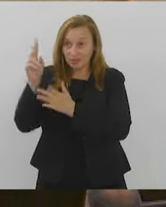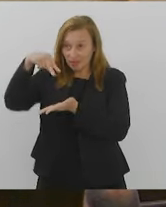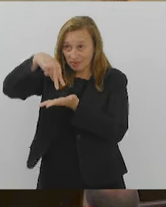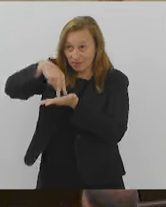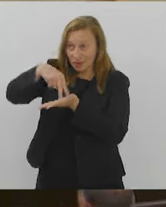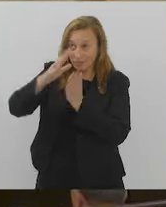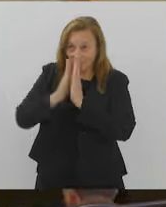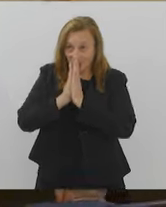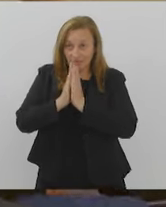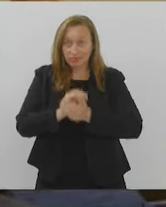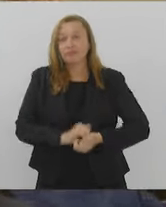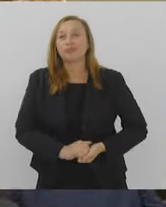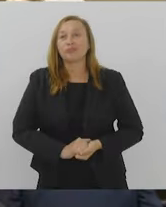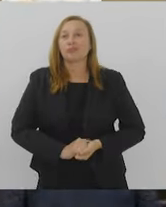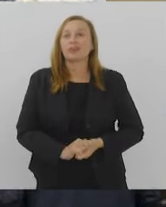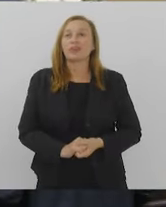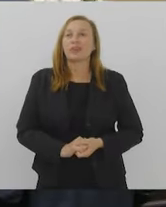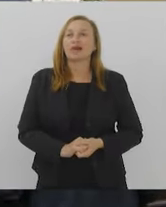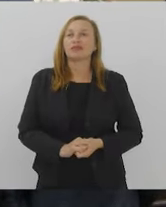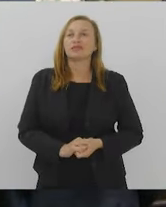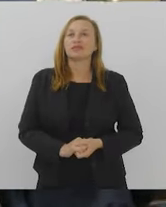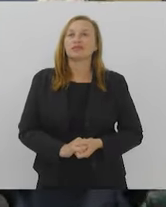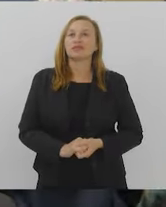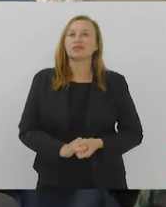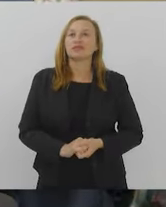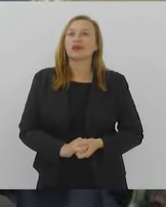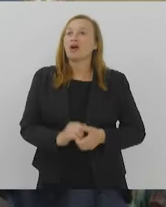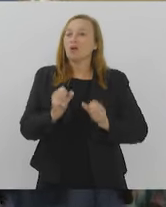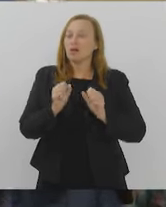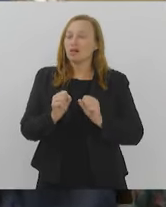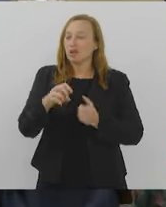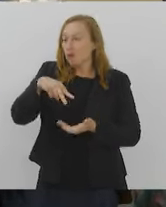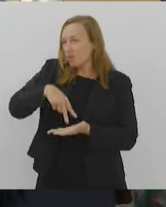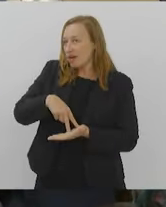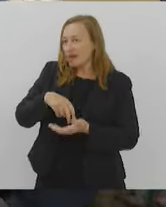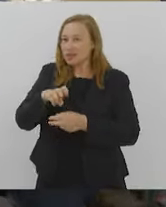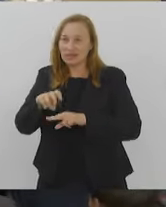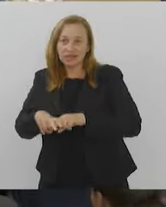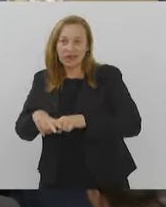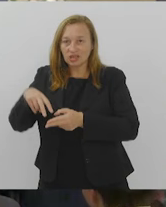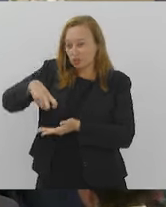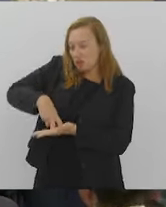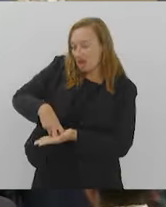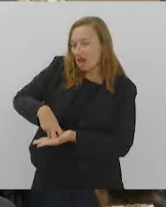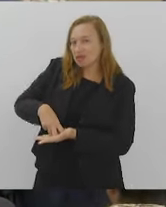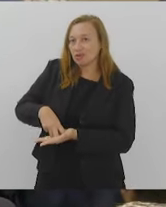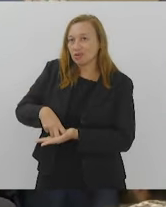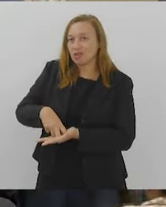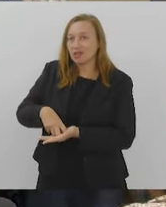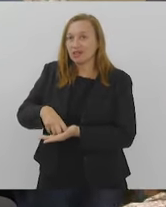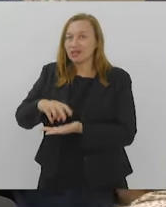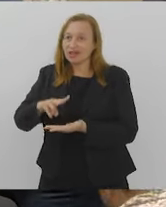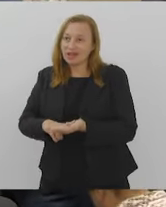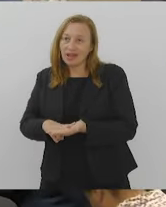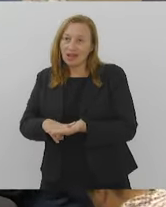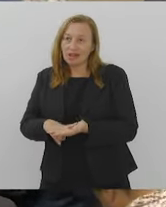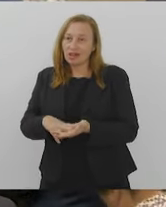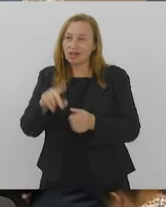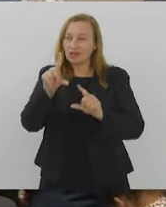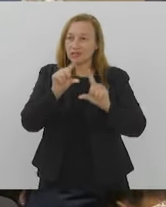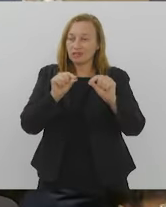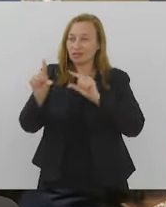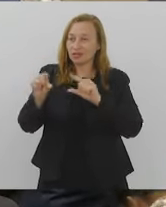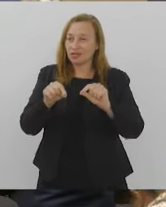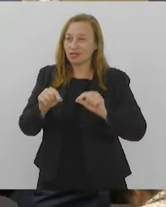uma oração. Oração pode ser de qualquer forma, sentado, ajoelhado, deitado,